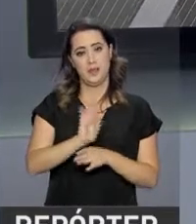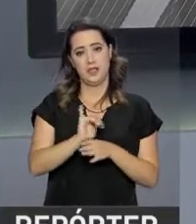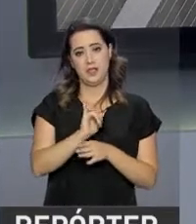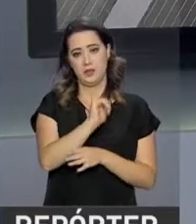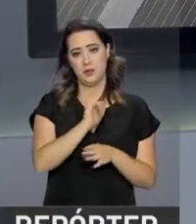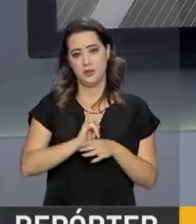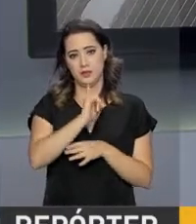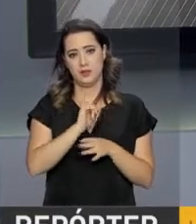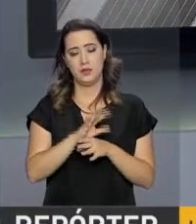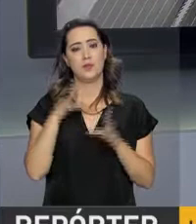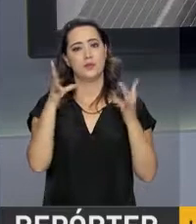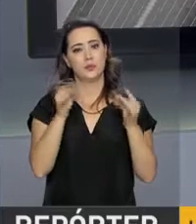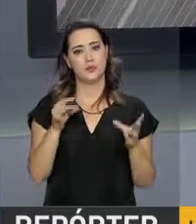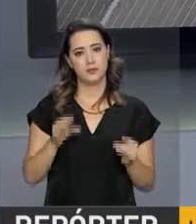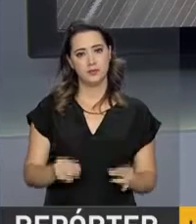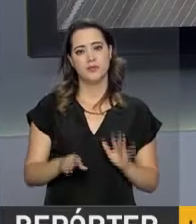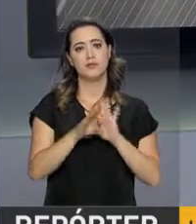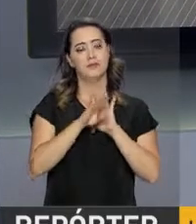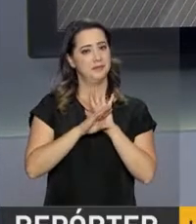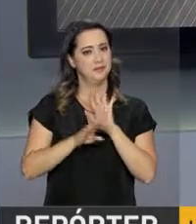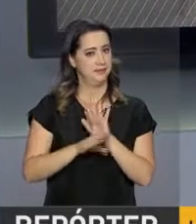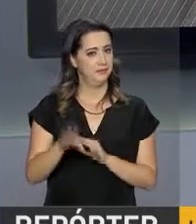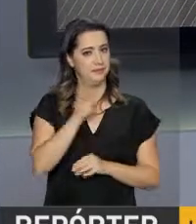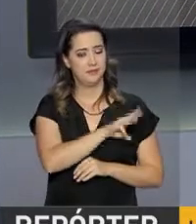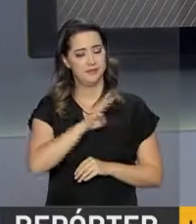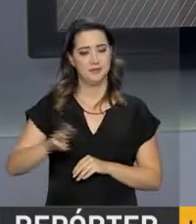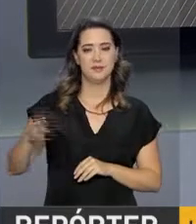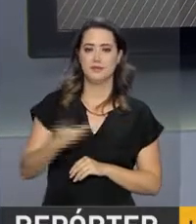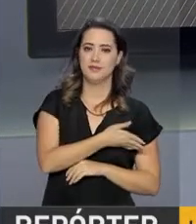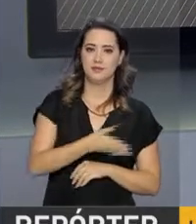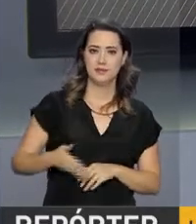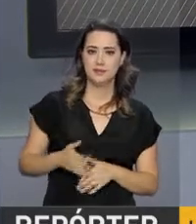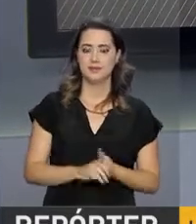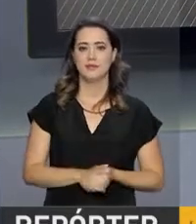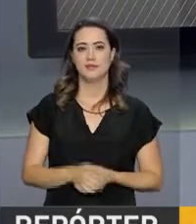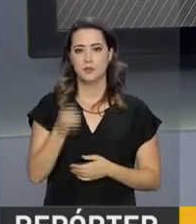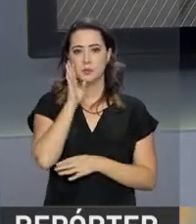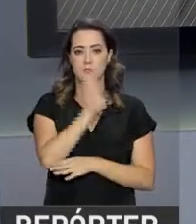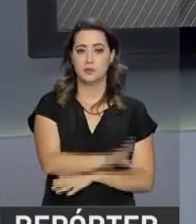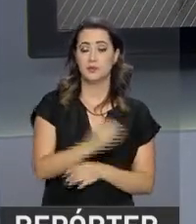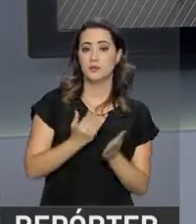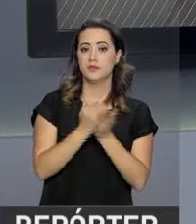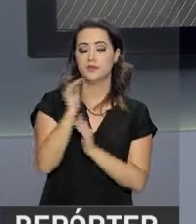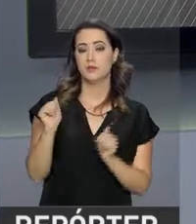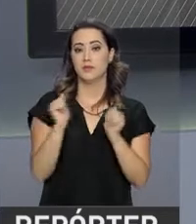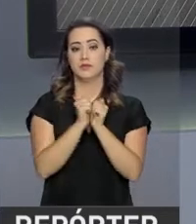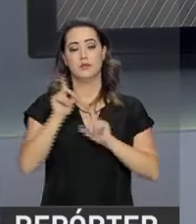rever as reportagens no YouTube e toda a nossa programação também está na página da NBR na internet. Uma boa tarde para você